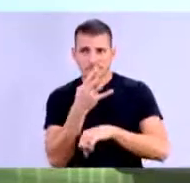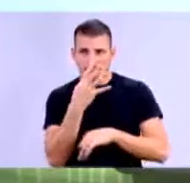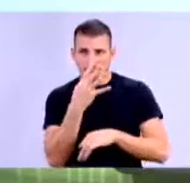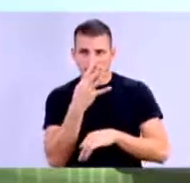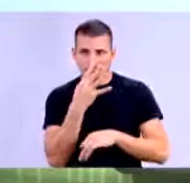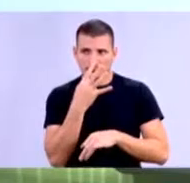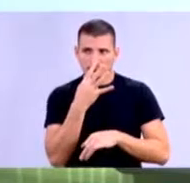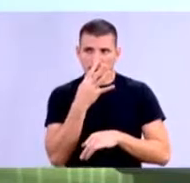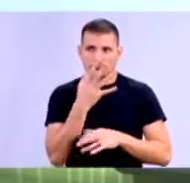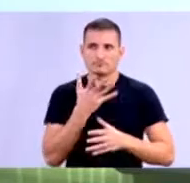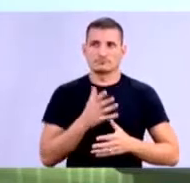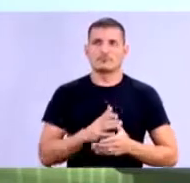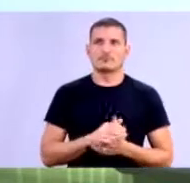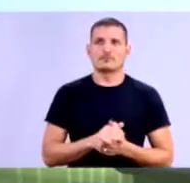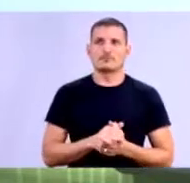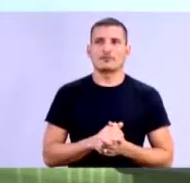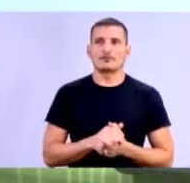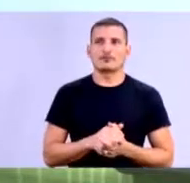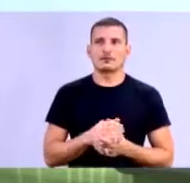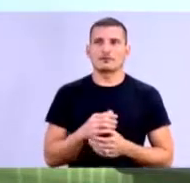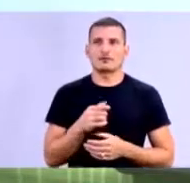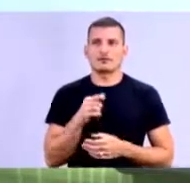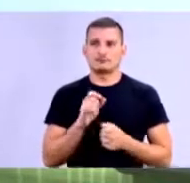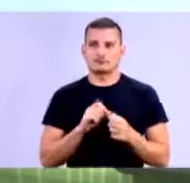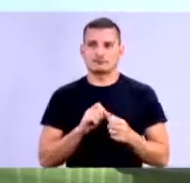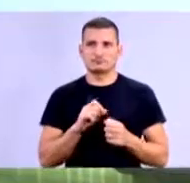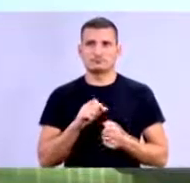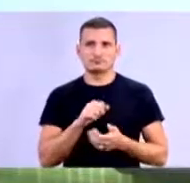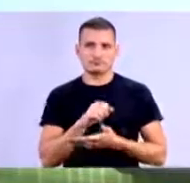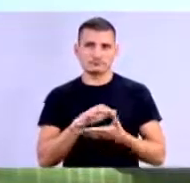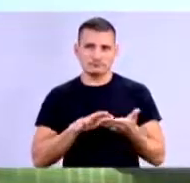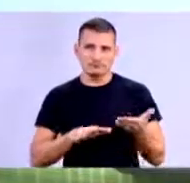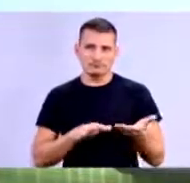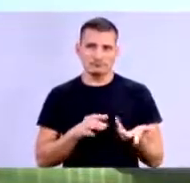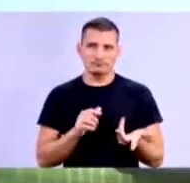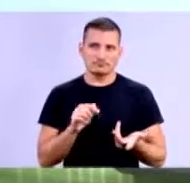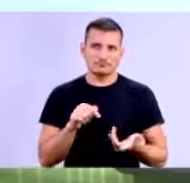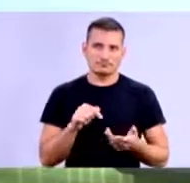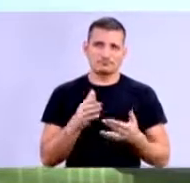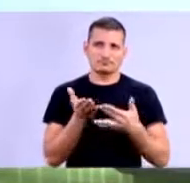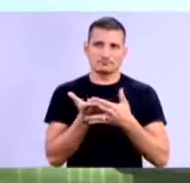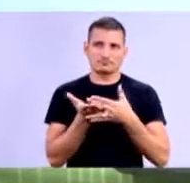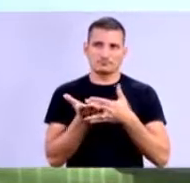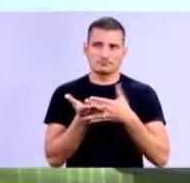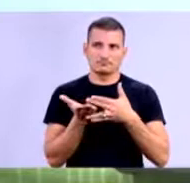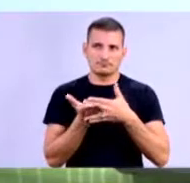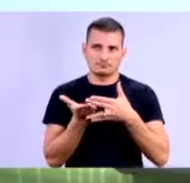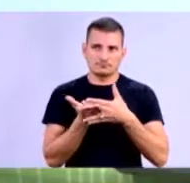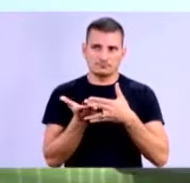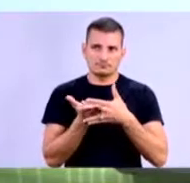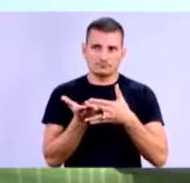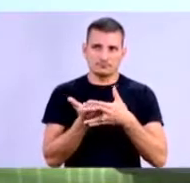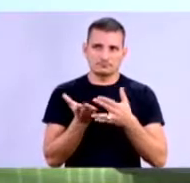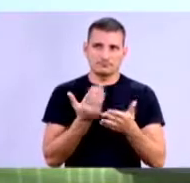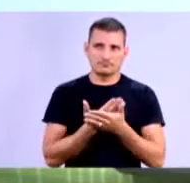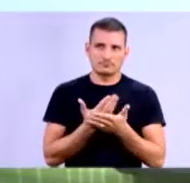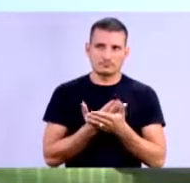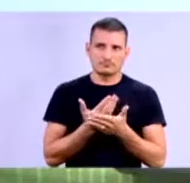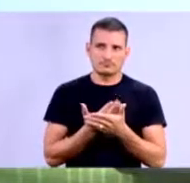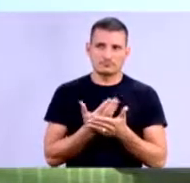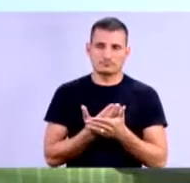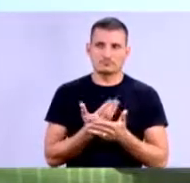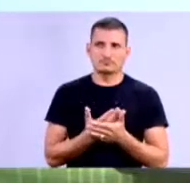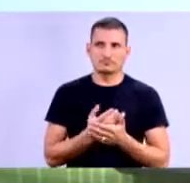possa executar essa tarefa aqui que acontece no intervalo no intervalo da aula. Para quê? Para que